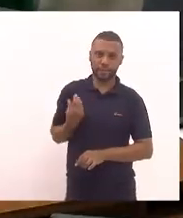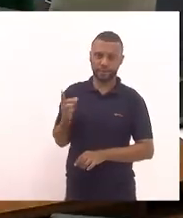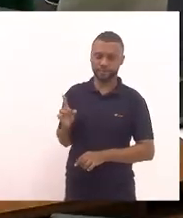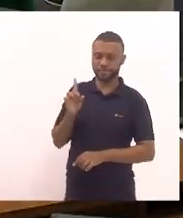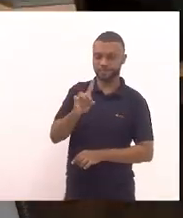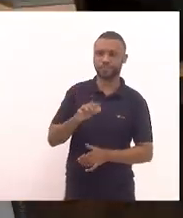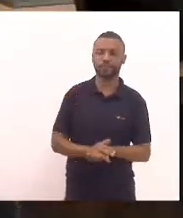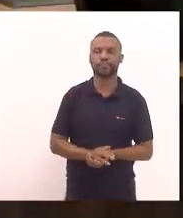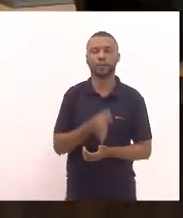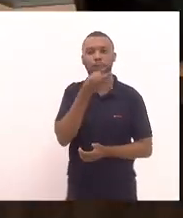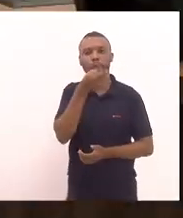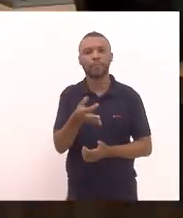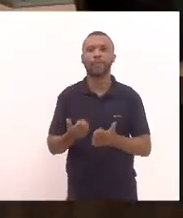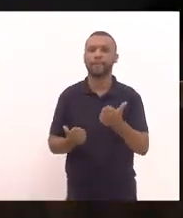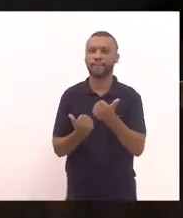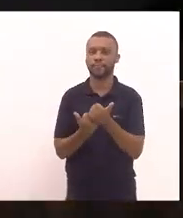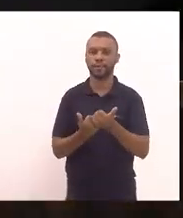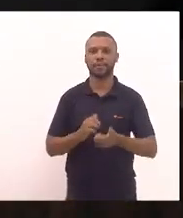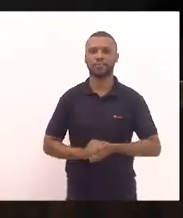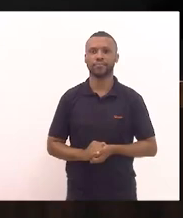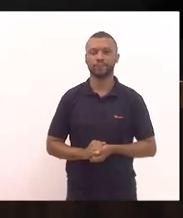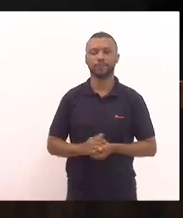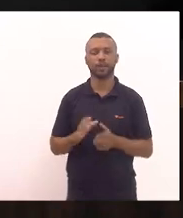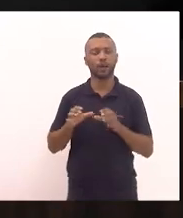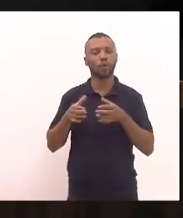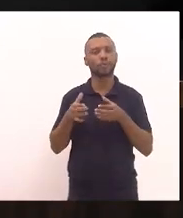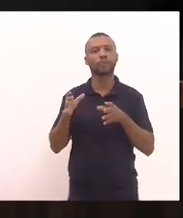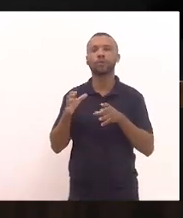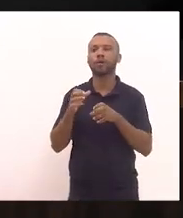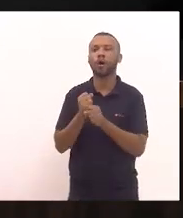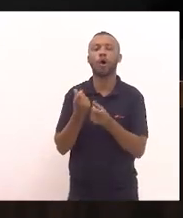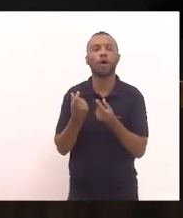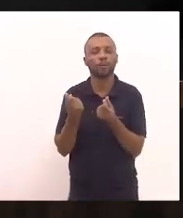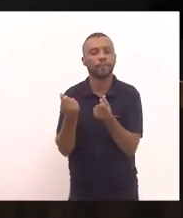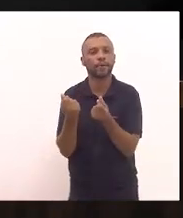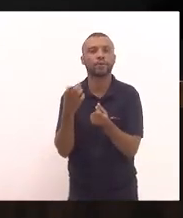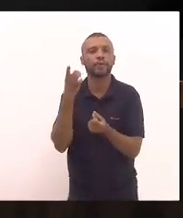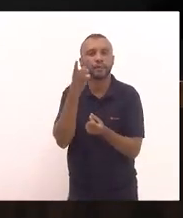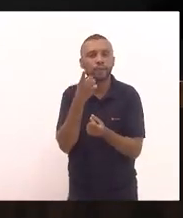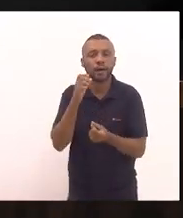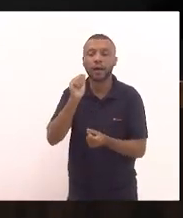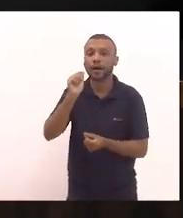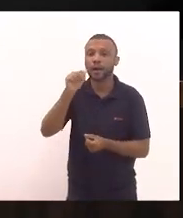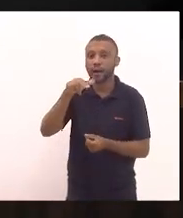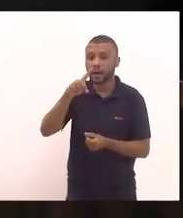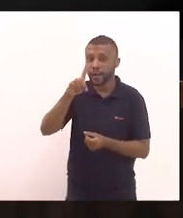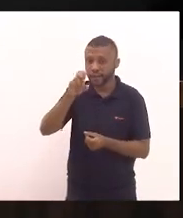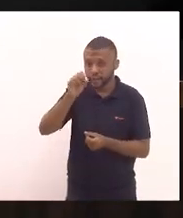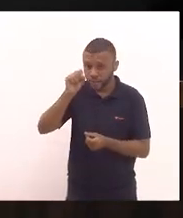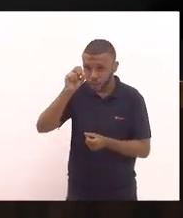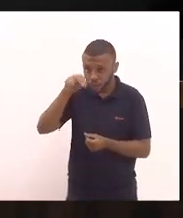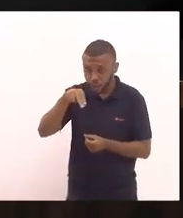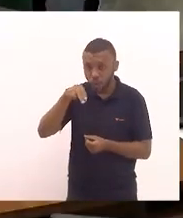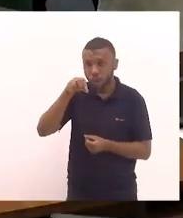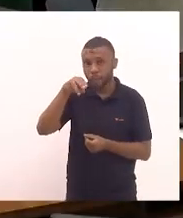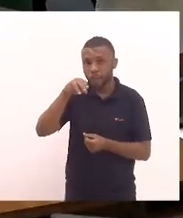Parecer favorável. Pela Comissão de Orçamento, deputado... Vou falar. Anderson Moraes, deputado Eliomar